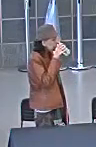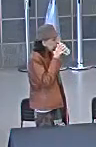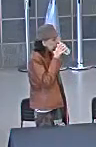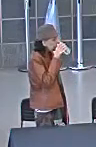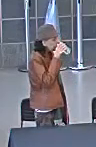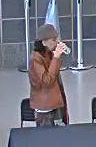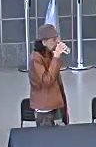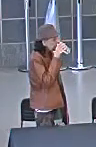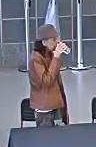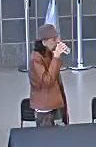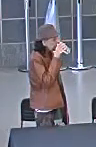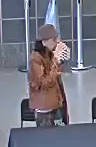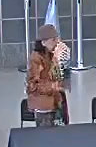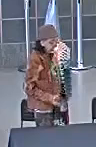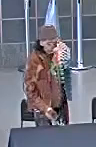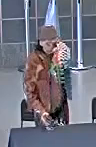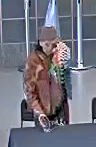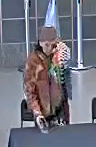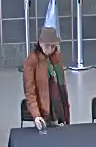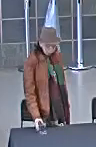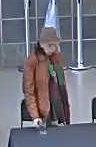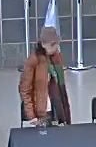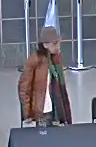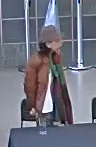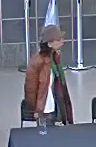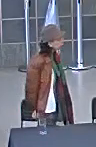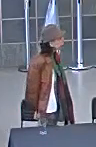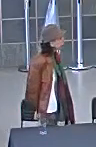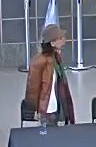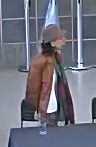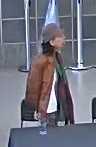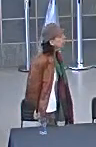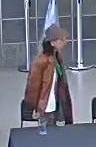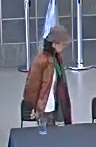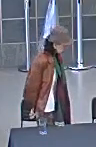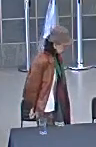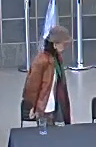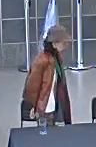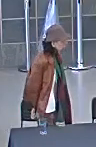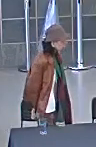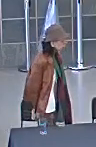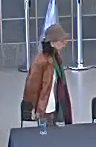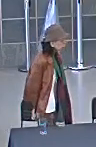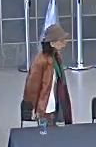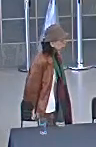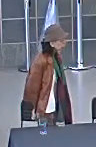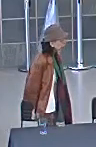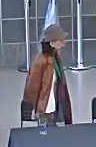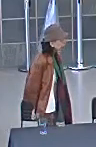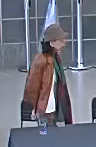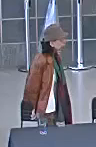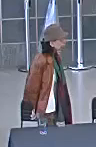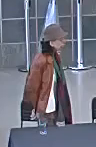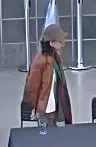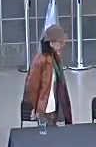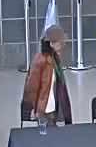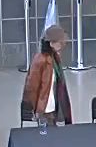membros para a próxima reunião ordinária, determina a lavratura da ata e encerra os trabalhos. Obrigado a todas